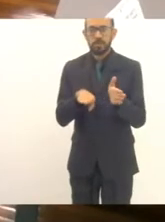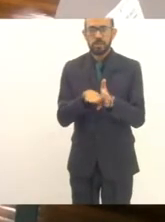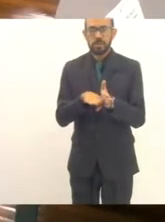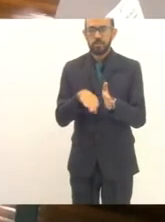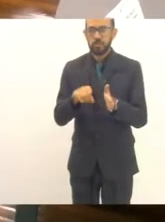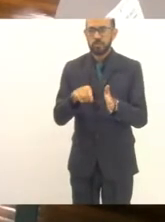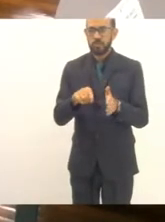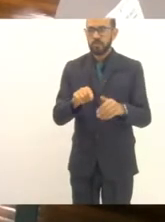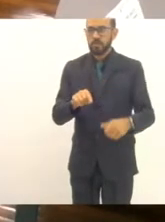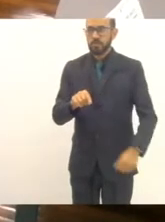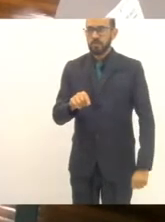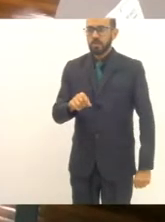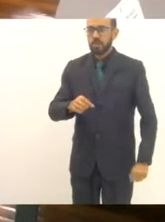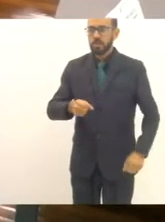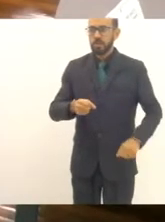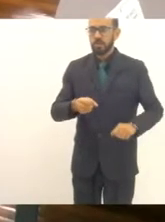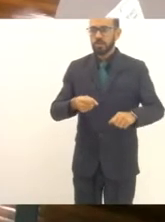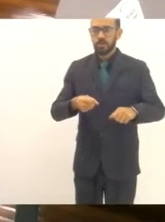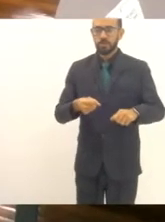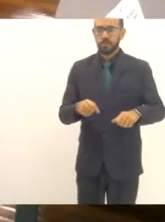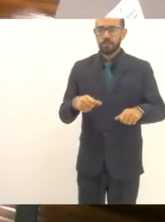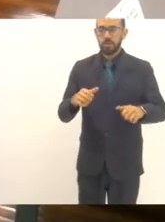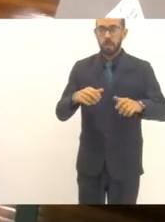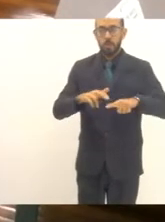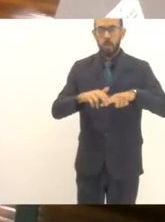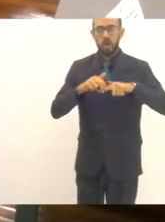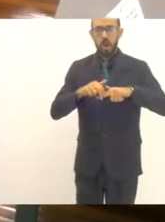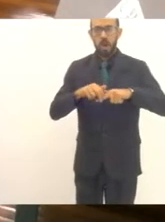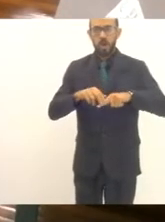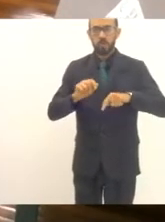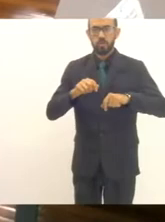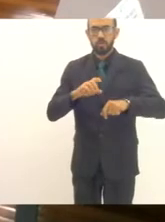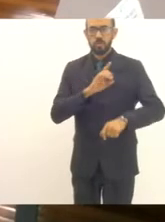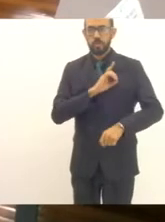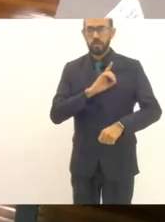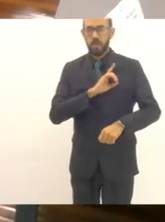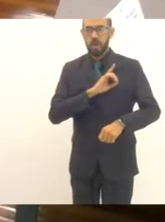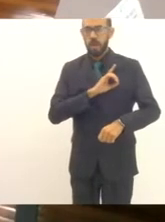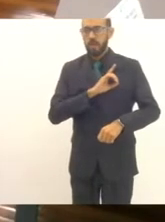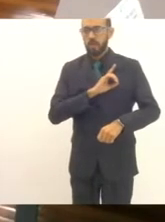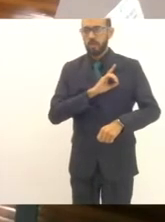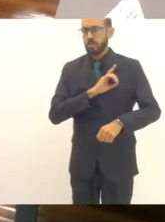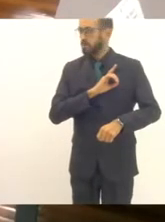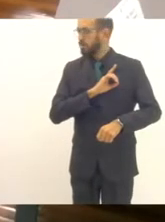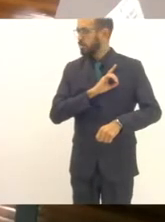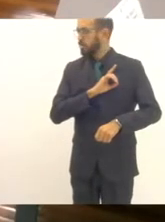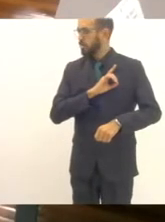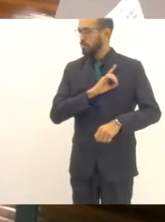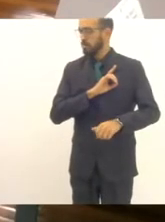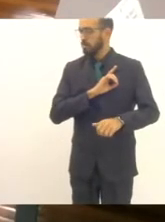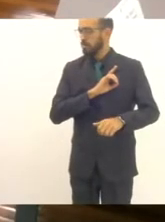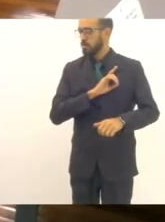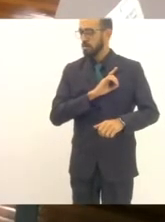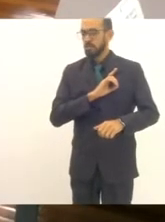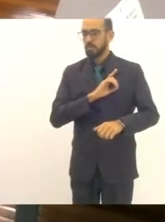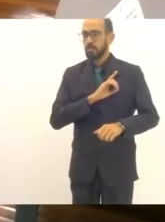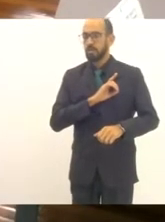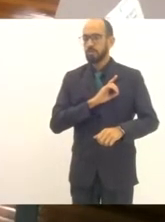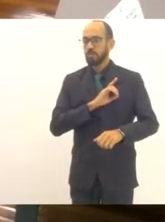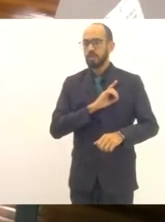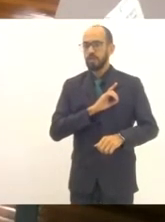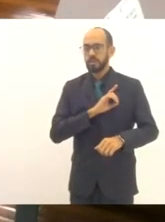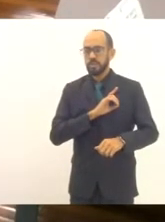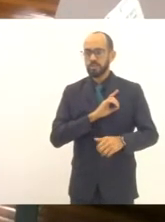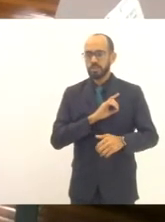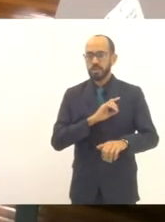dia eu só queria informar que em virtude do Delegado Dr Felipe e Henrique